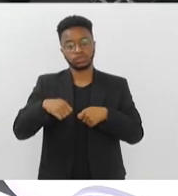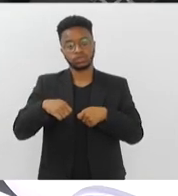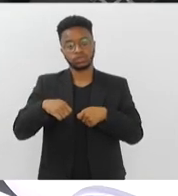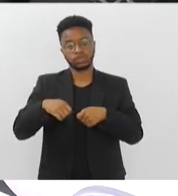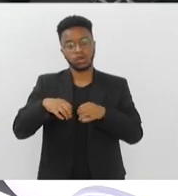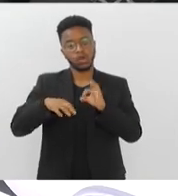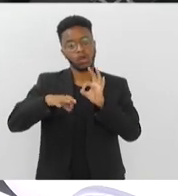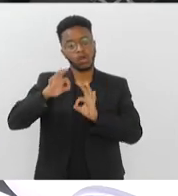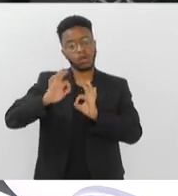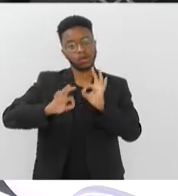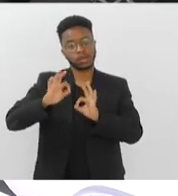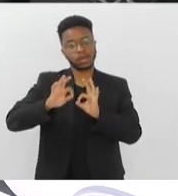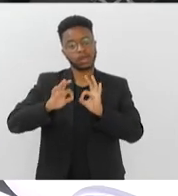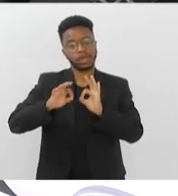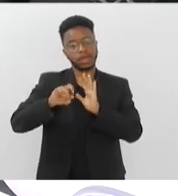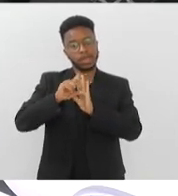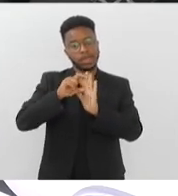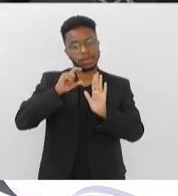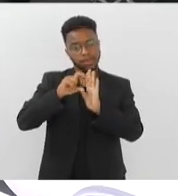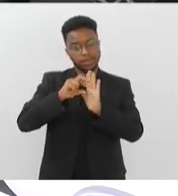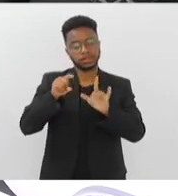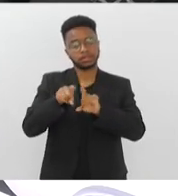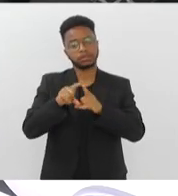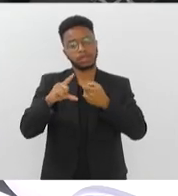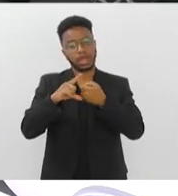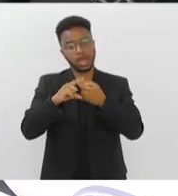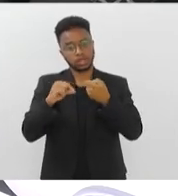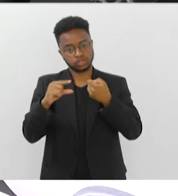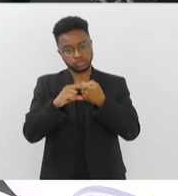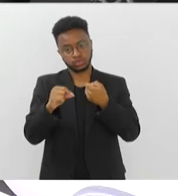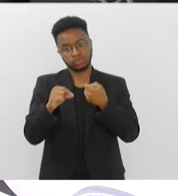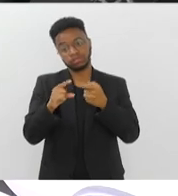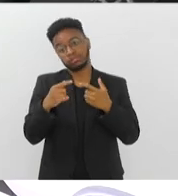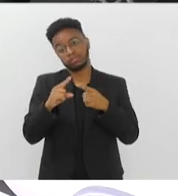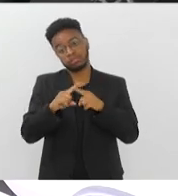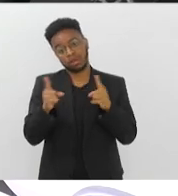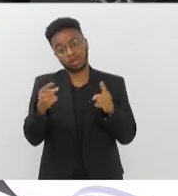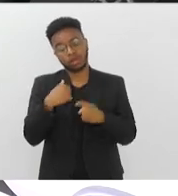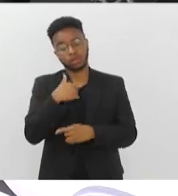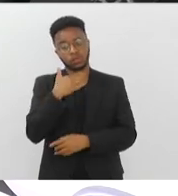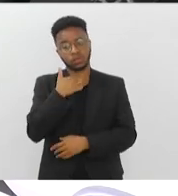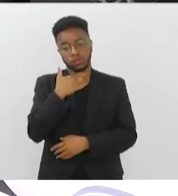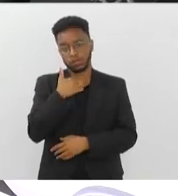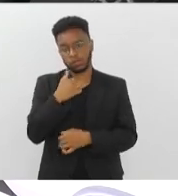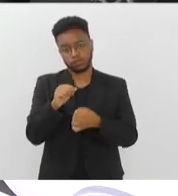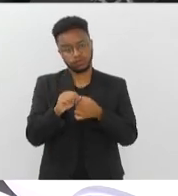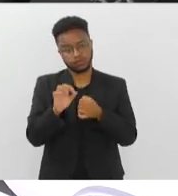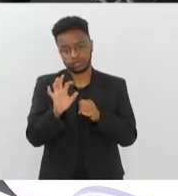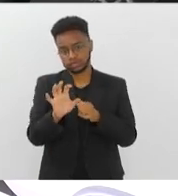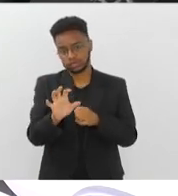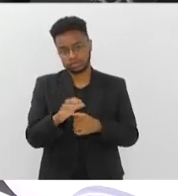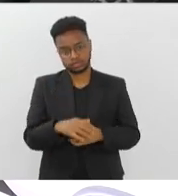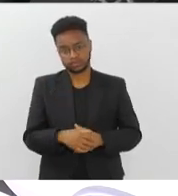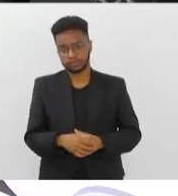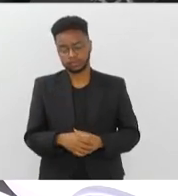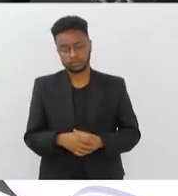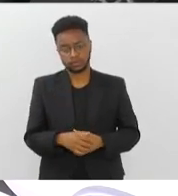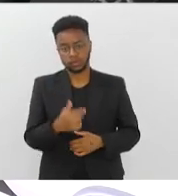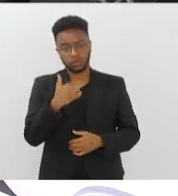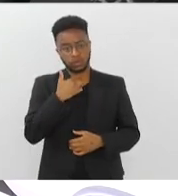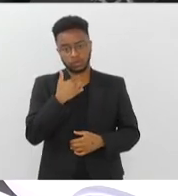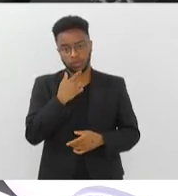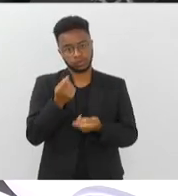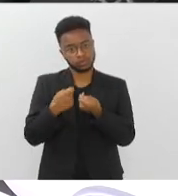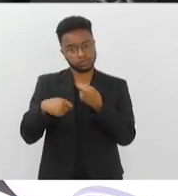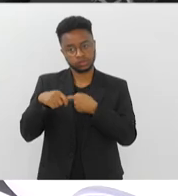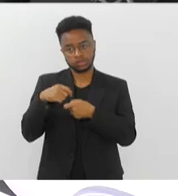desde a emenda até os artigos. E como eu não posso, infelizmente, negociar isso